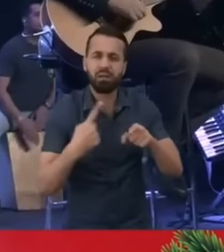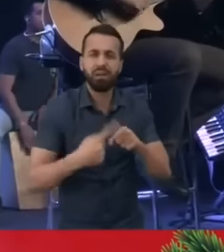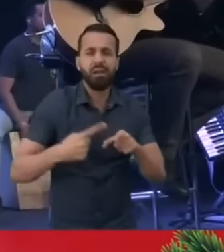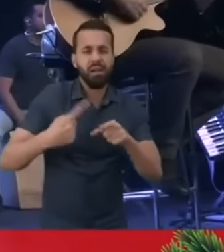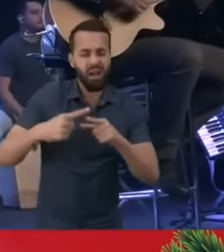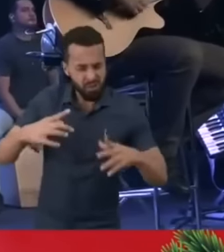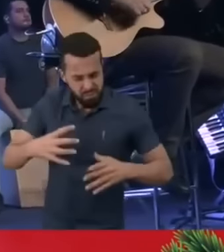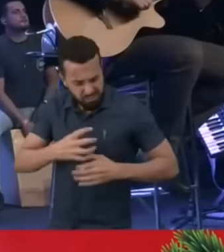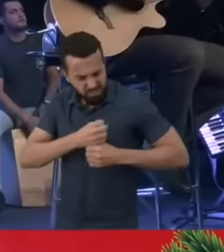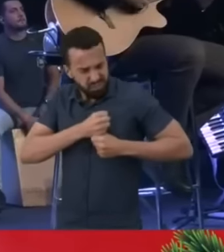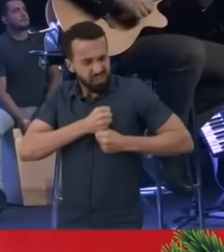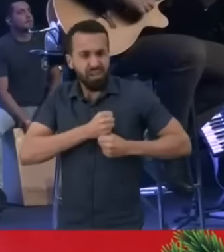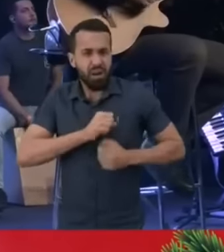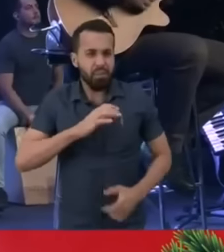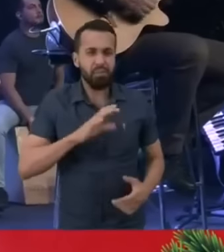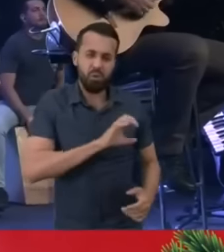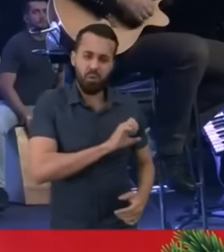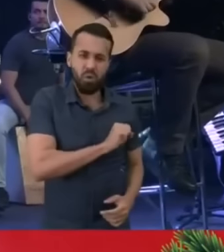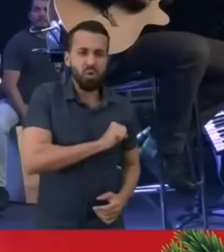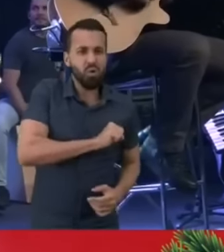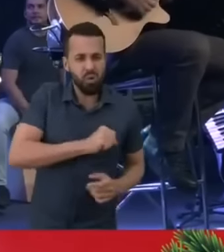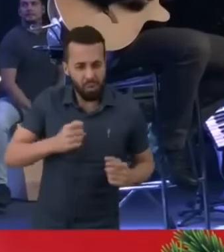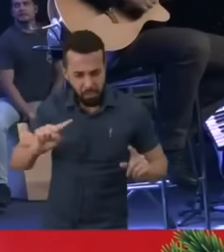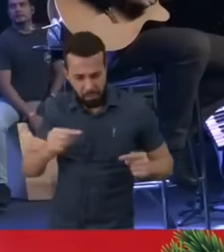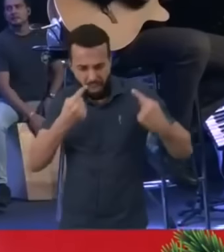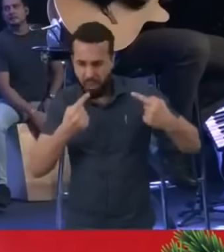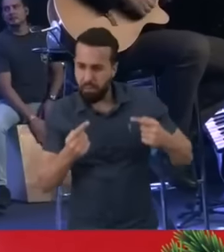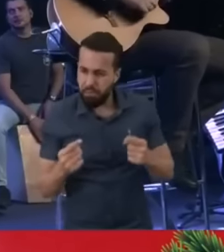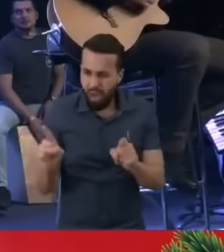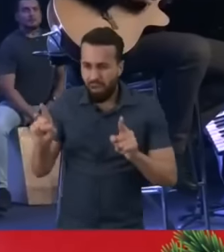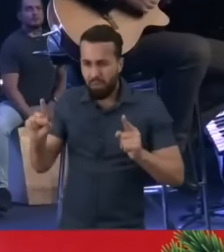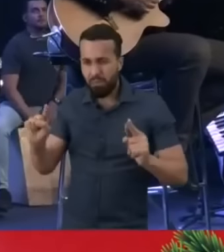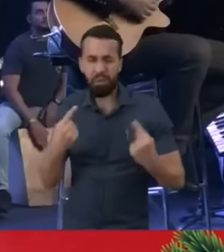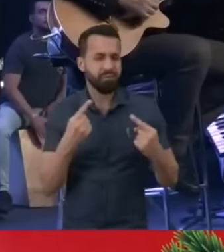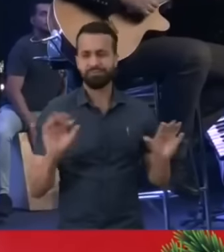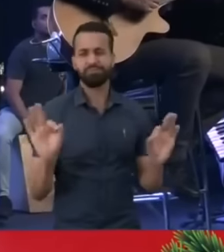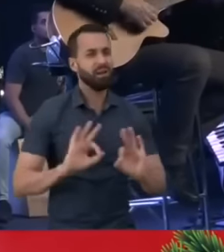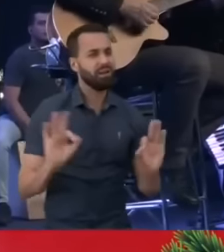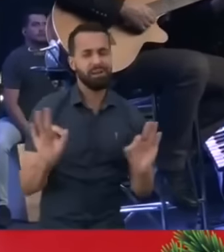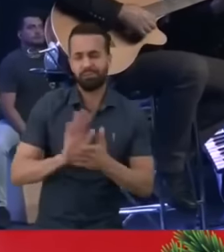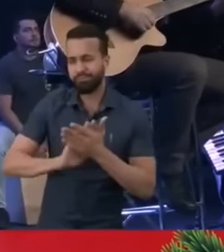maltratarmos o amor? O amor não se maltrata, não.